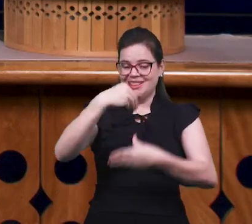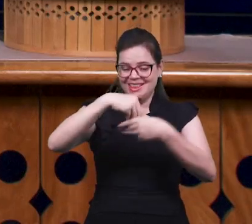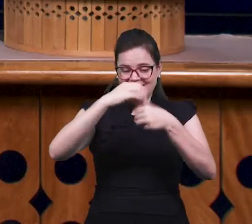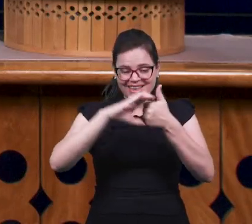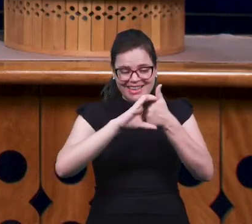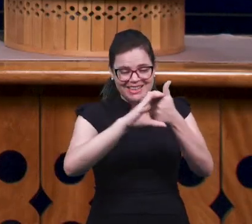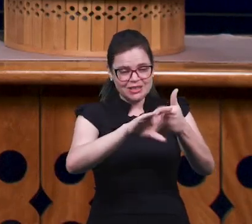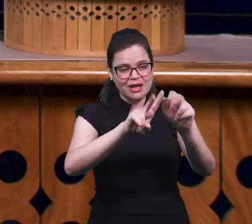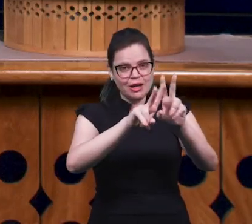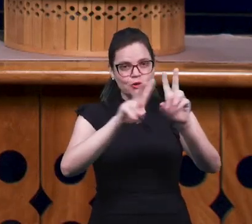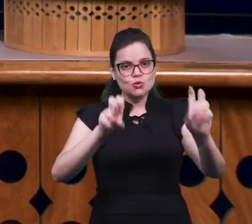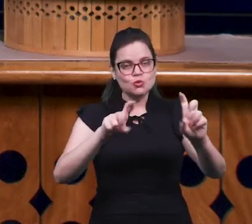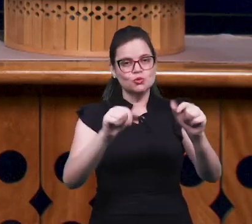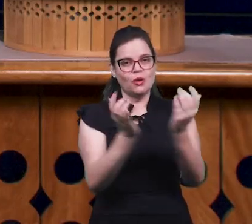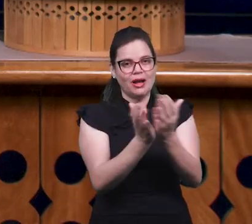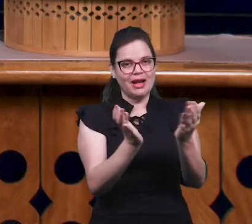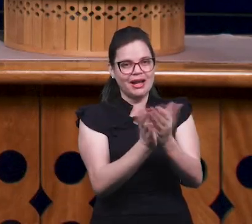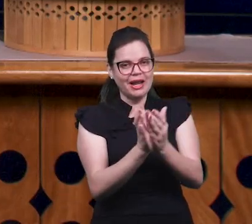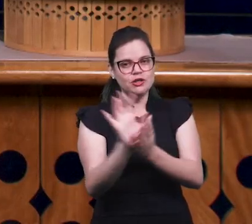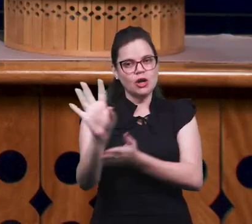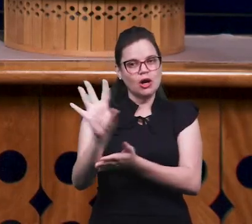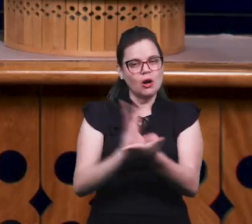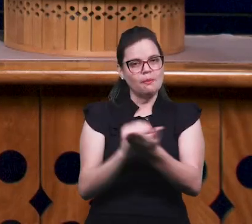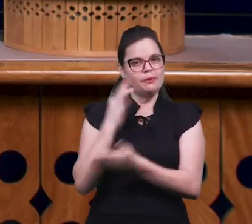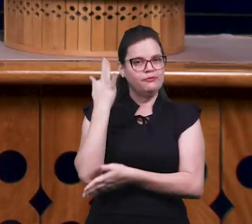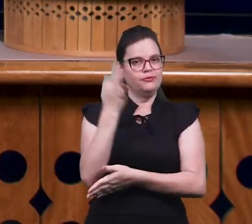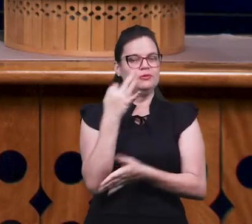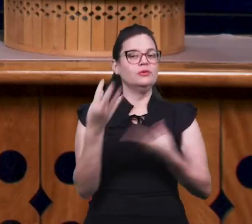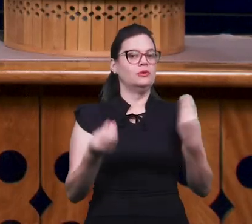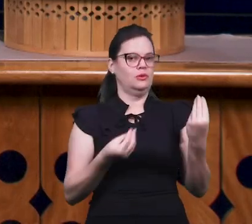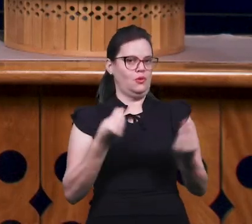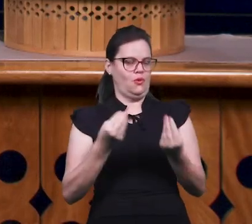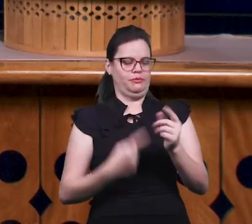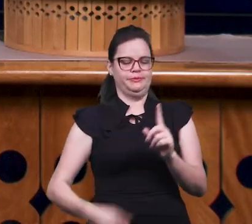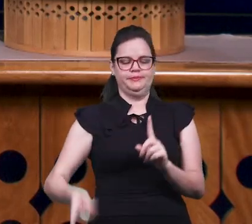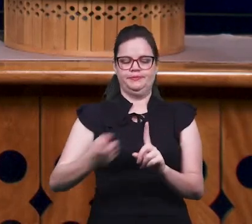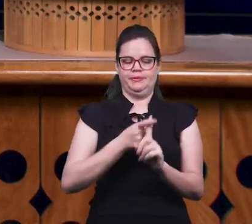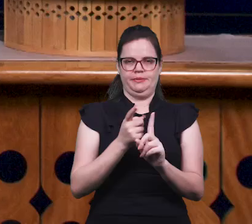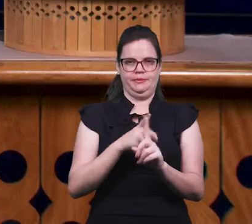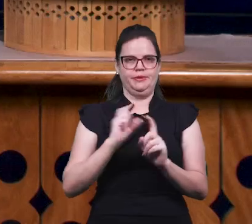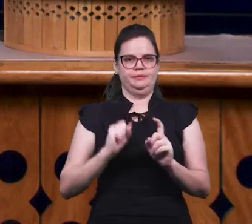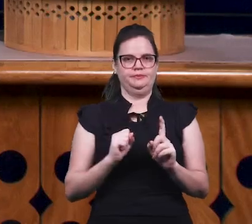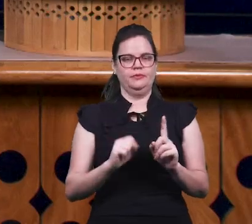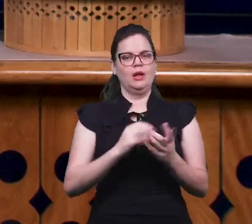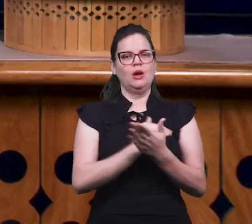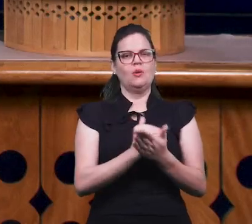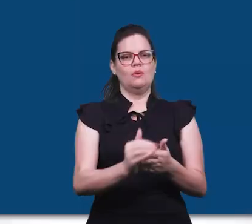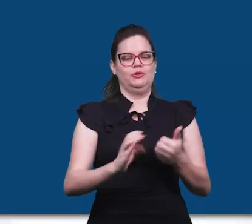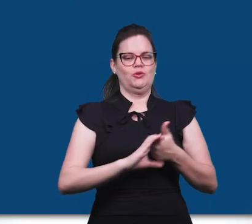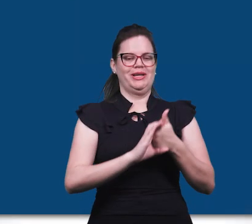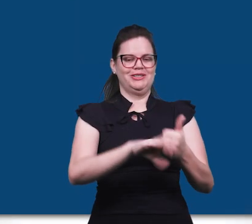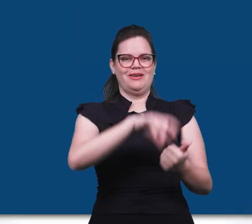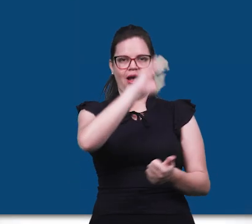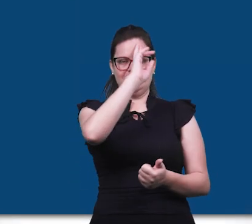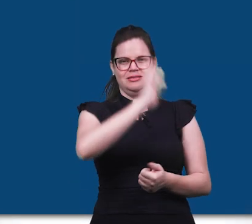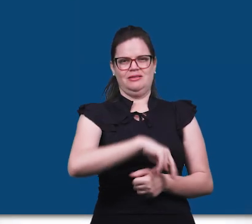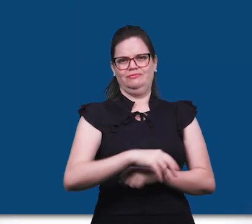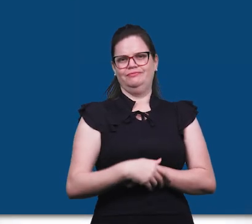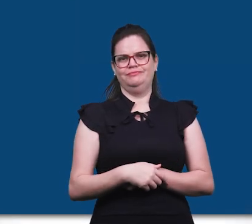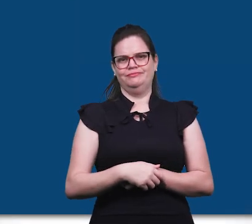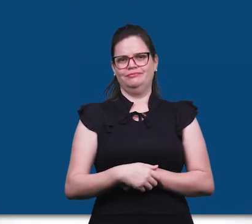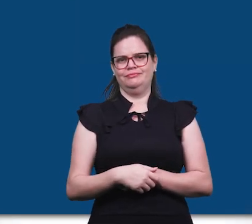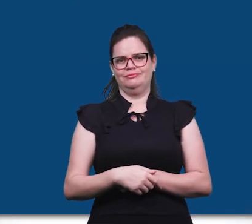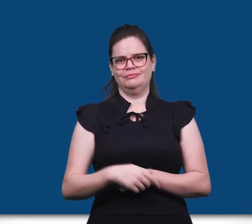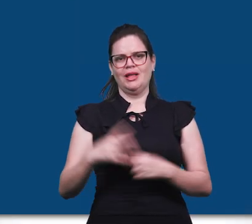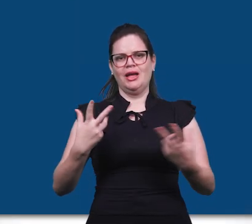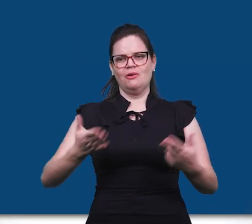cristianismo? Eu vou lembrar aqui o seguinte. Primeira coisa, é o chamado cristianismo da razão. É a mesma coisa